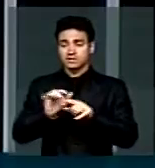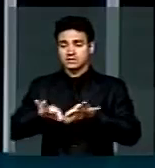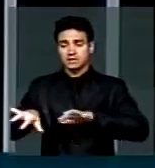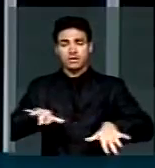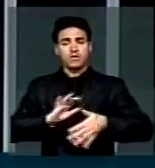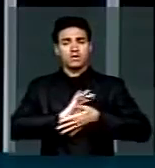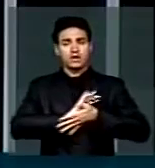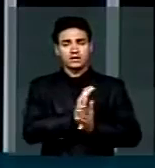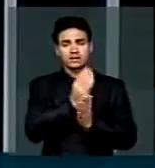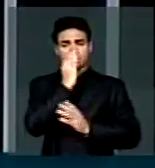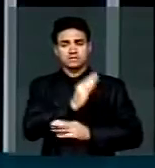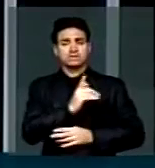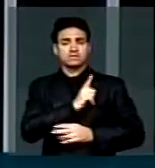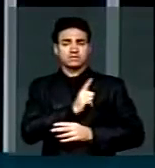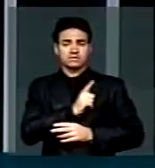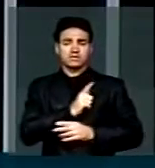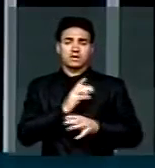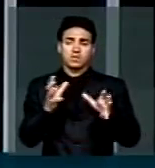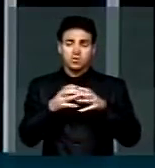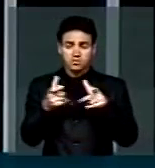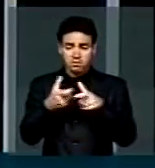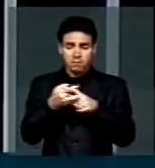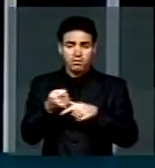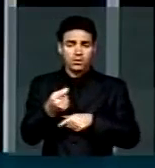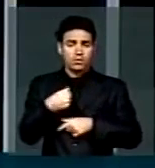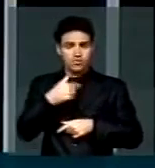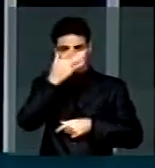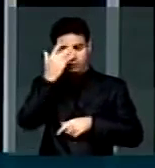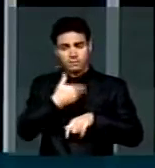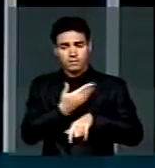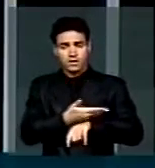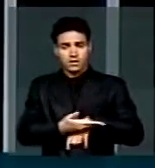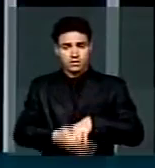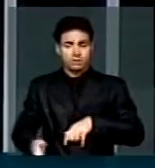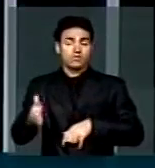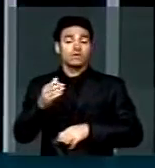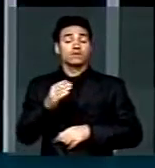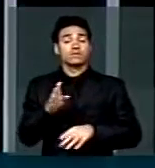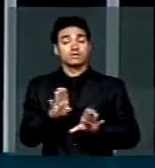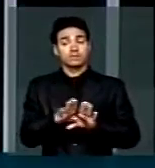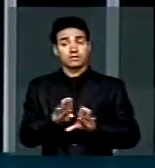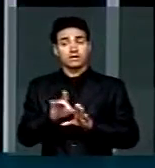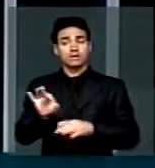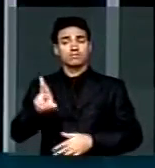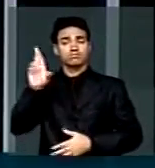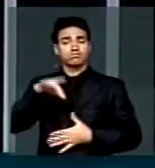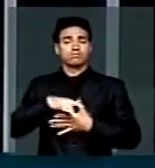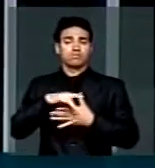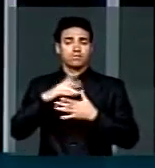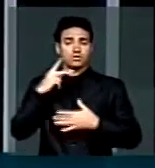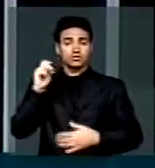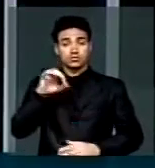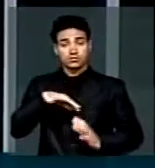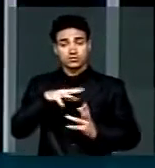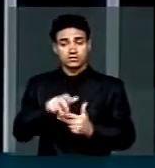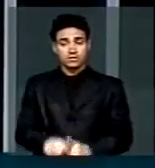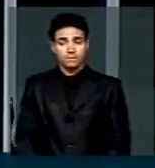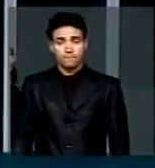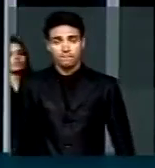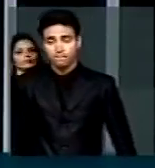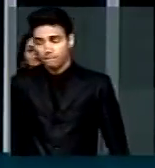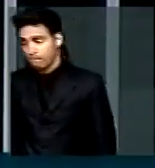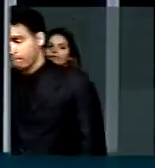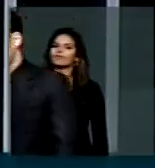racista imposta pela minoria branca. Mandela desponta no cenário político mundial com a força de união e um